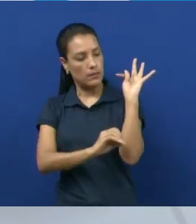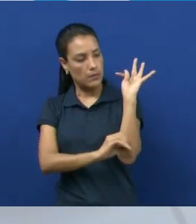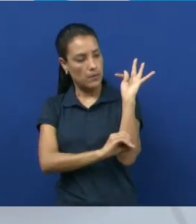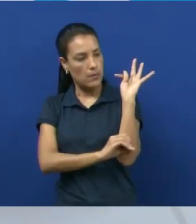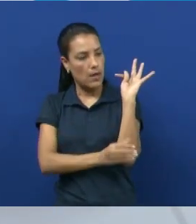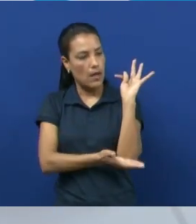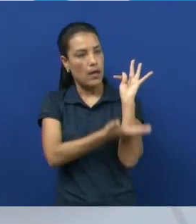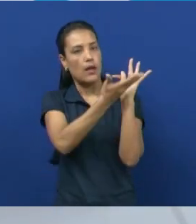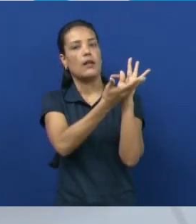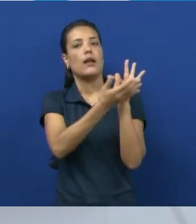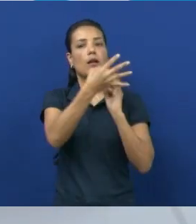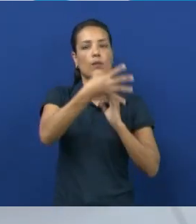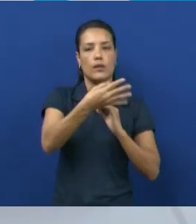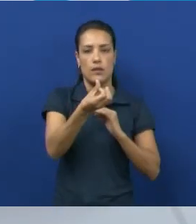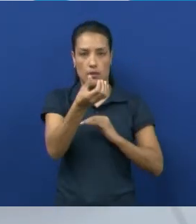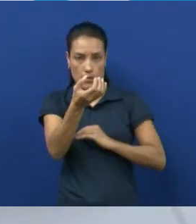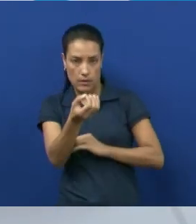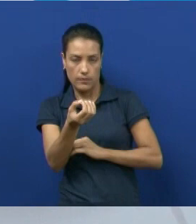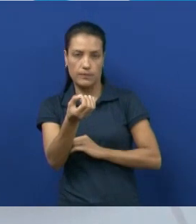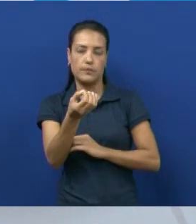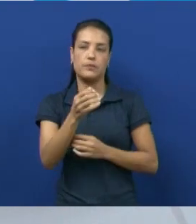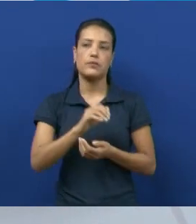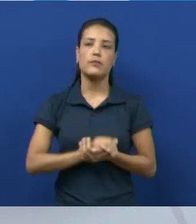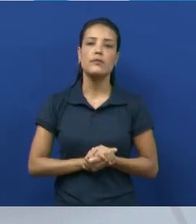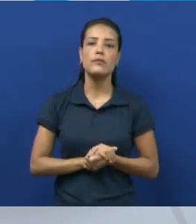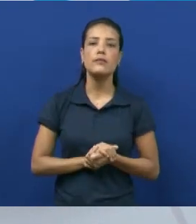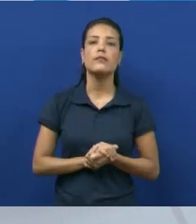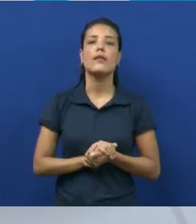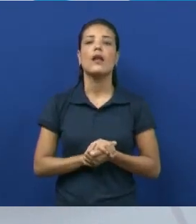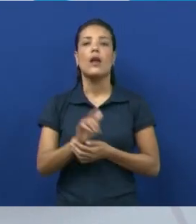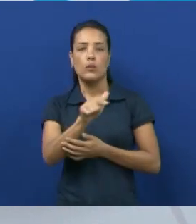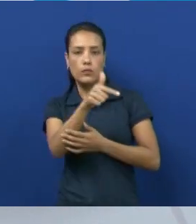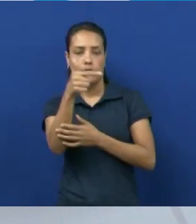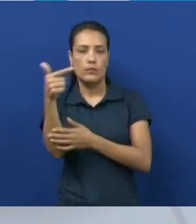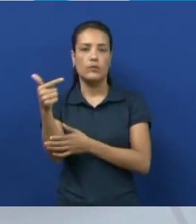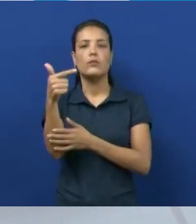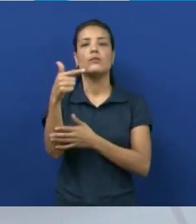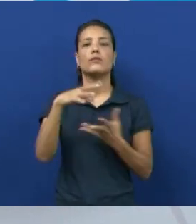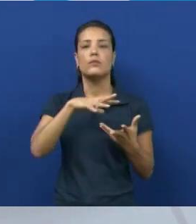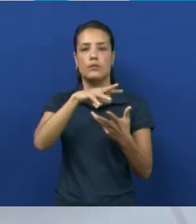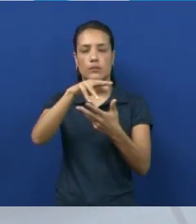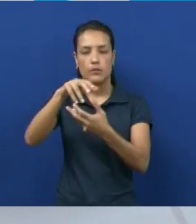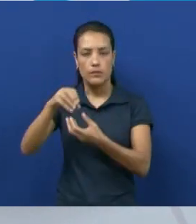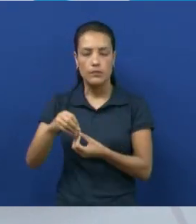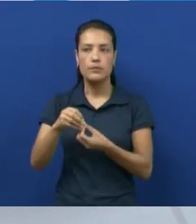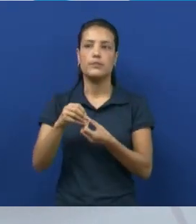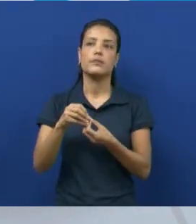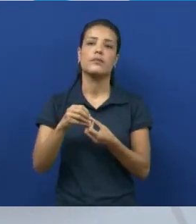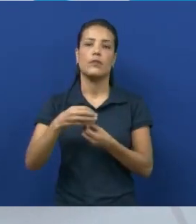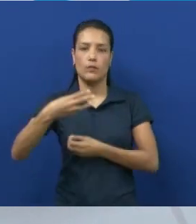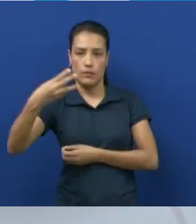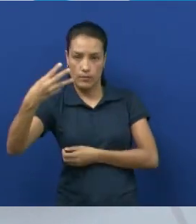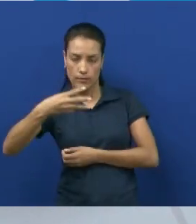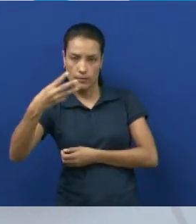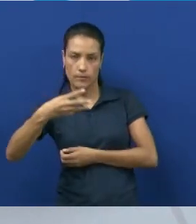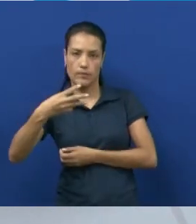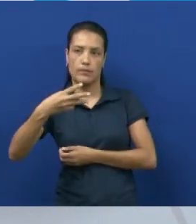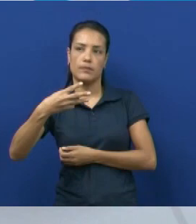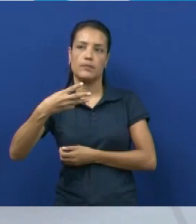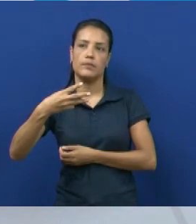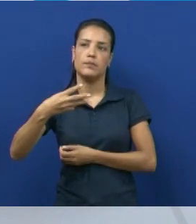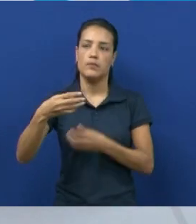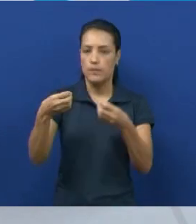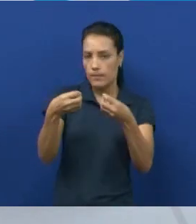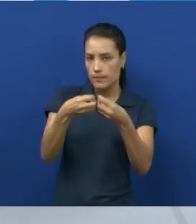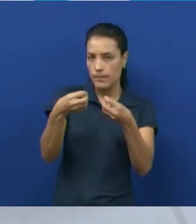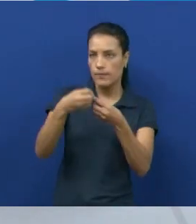464 graus. Continuando, além do planeta Vênus, nós temos aí também, em terceiro lugar, em terceira posição